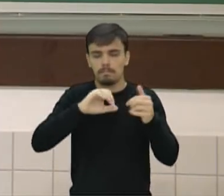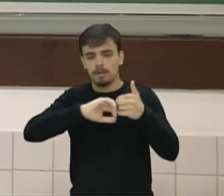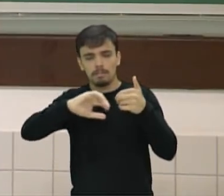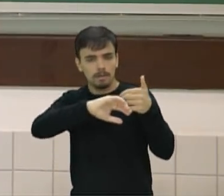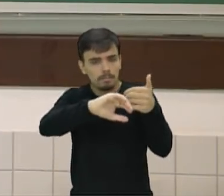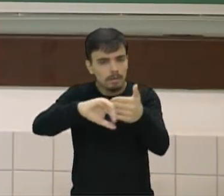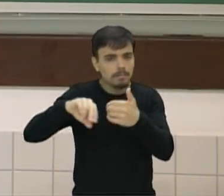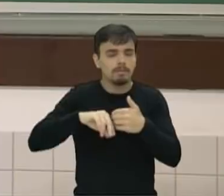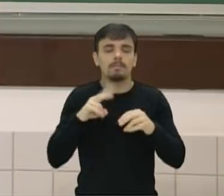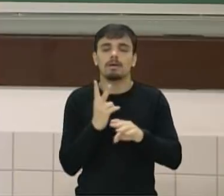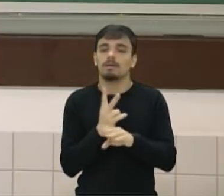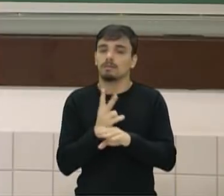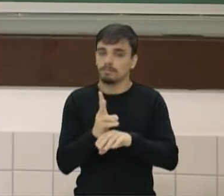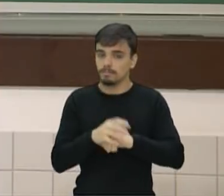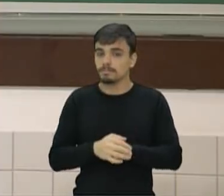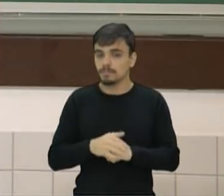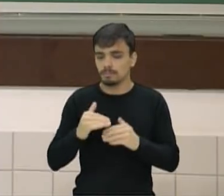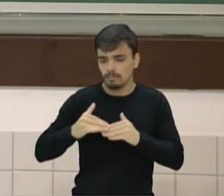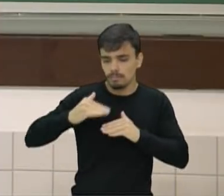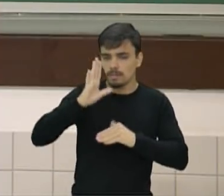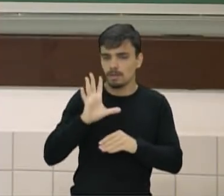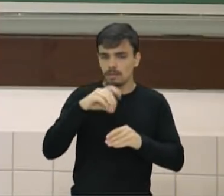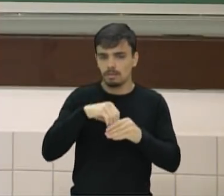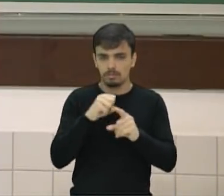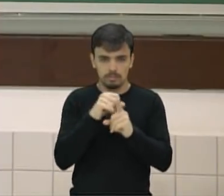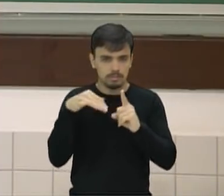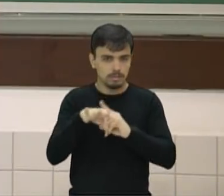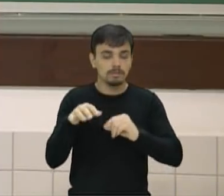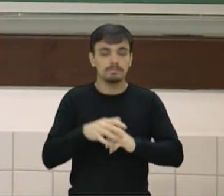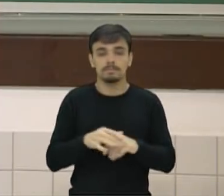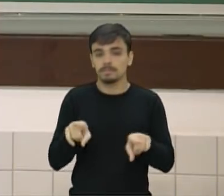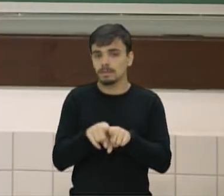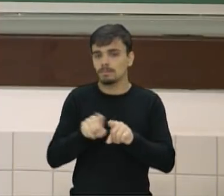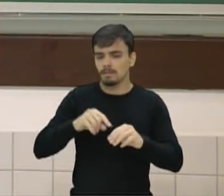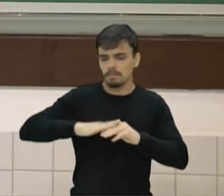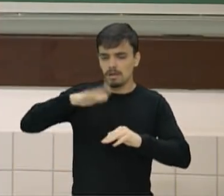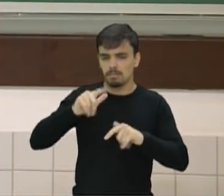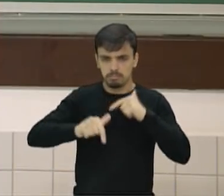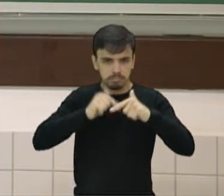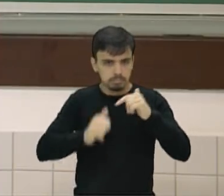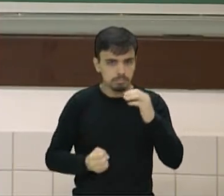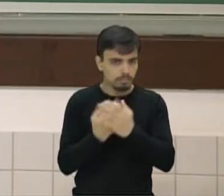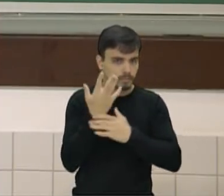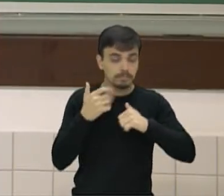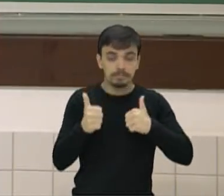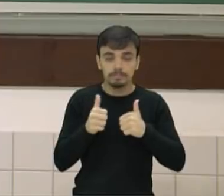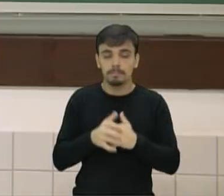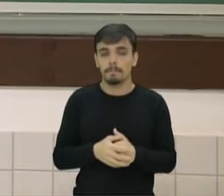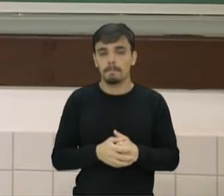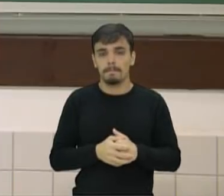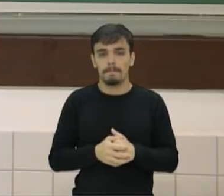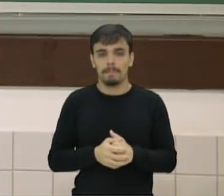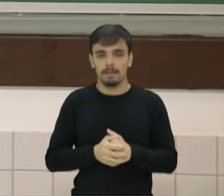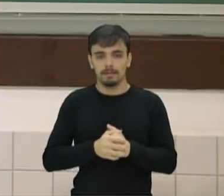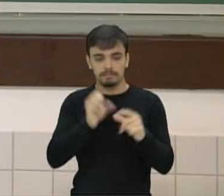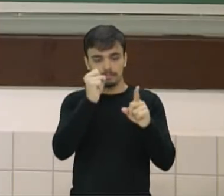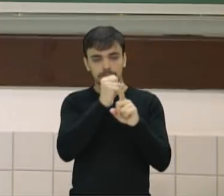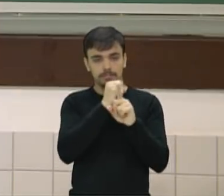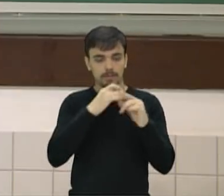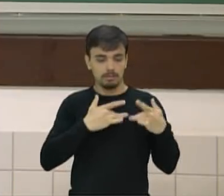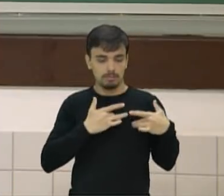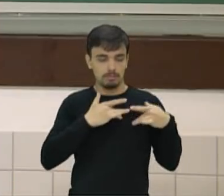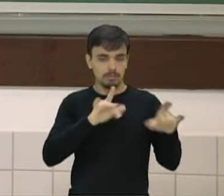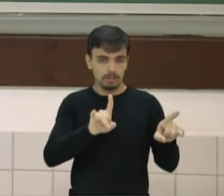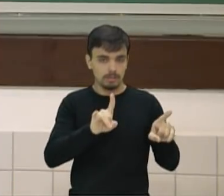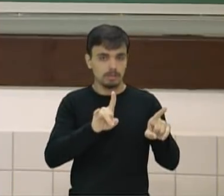e essa divisão cada vez maior dentro das sociedades, mais profissões vão surgindo. Então, na solidariedade orgânica, o que une